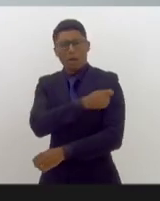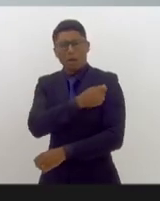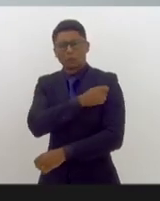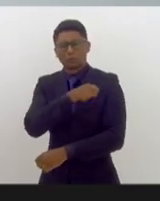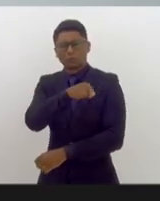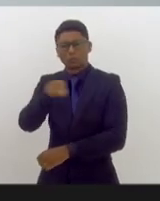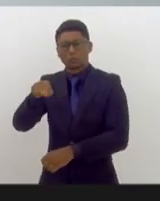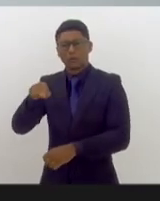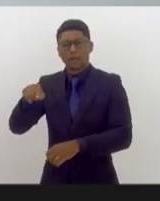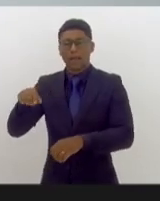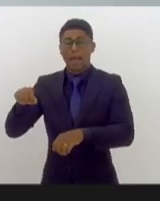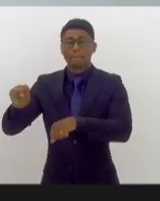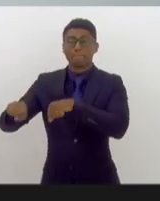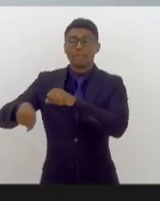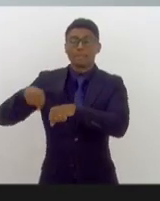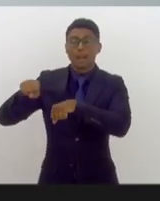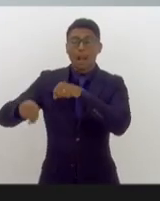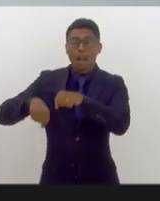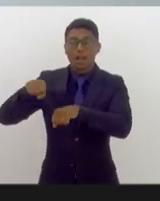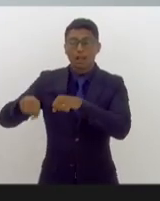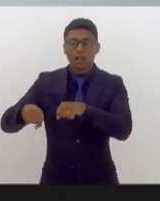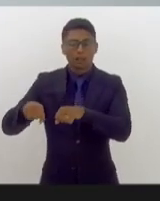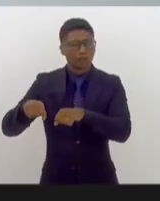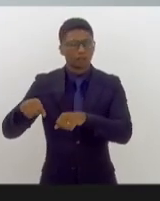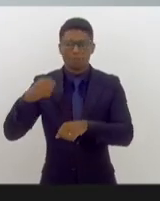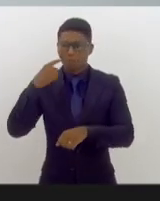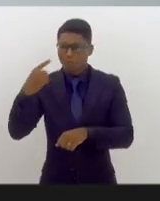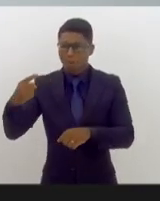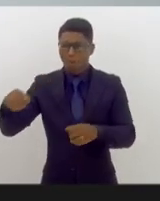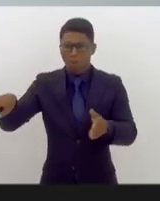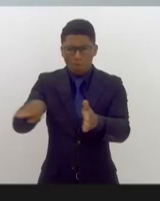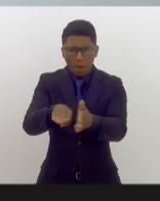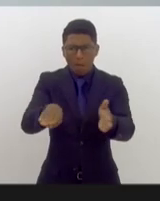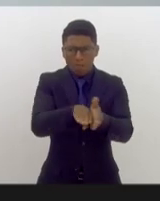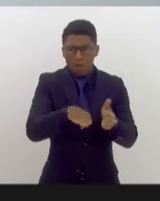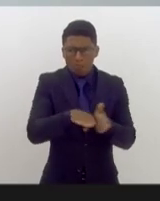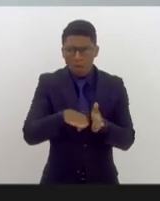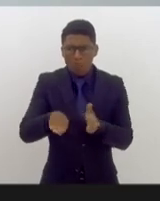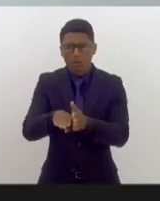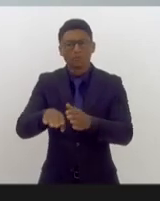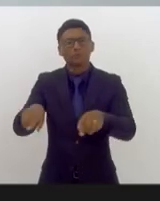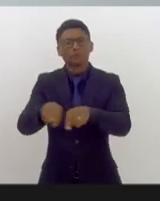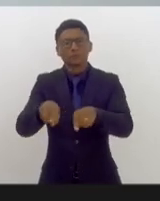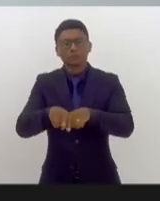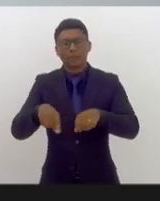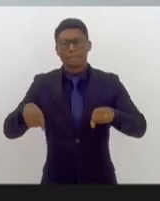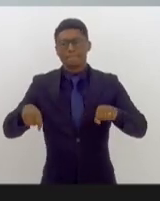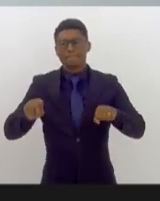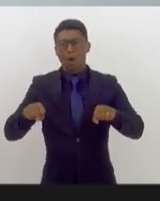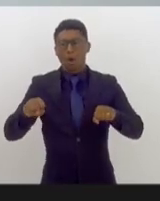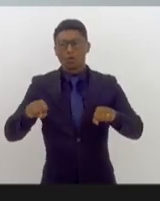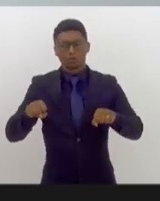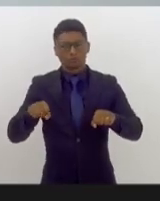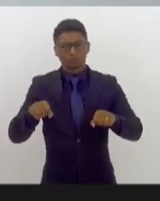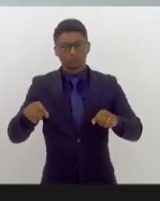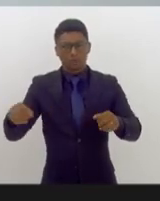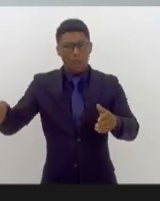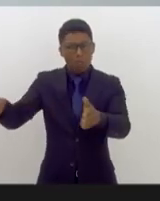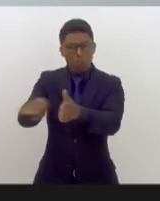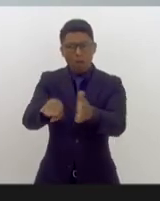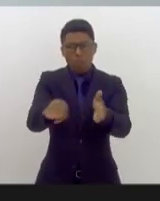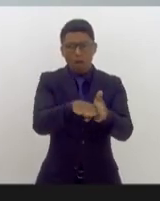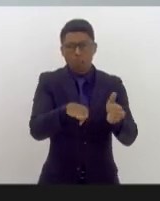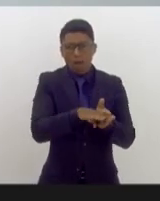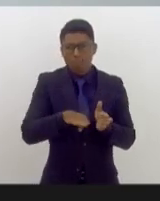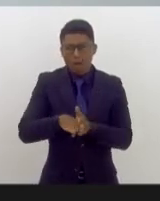alguns alunos para poder estacionar motos nos pátios das escolas sem que a gente sequer tenha